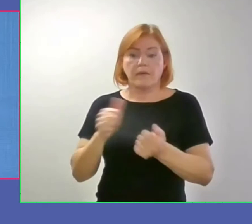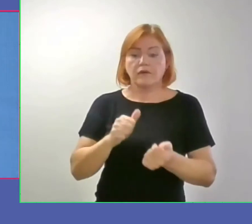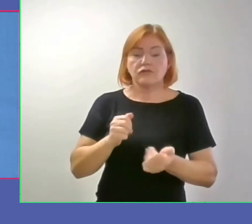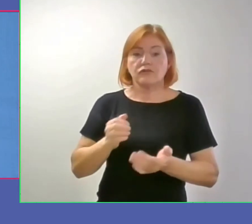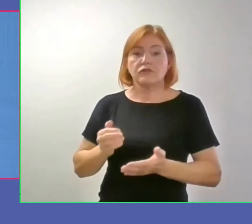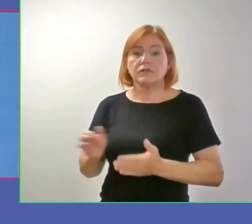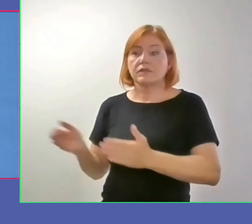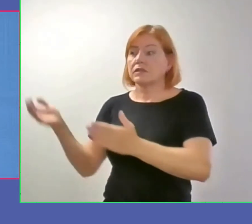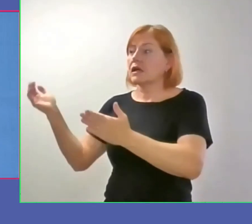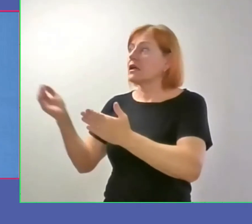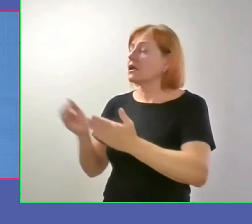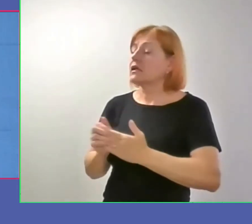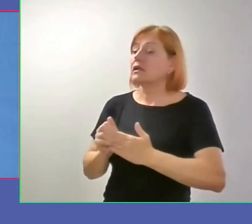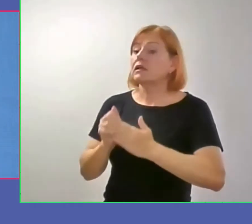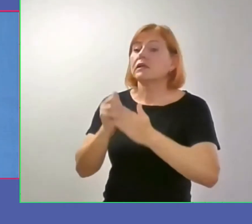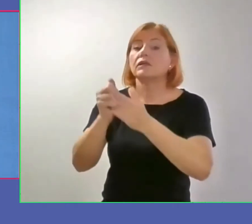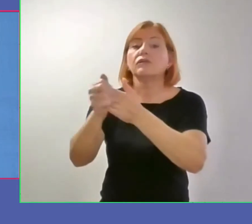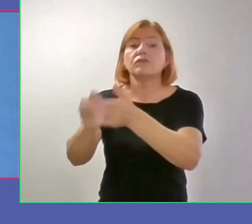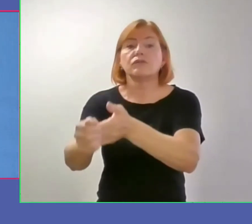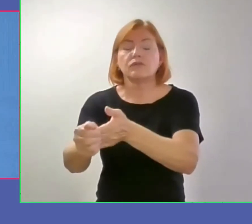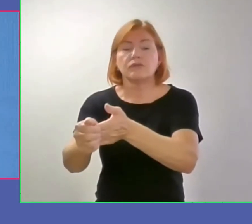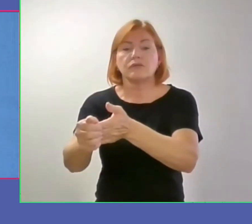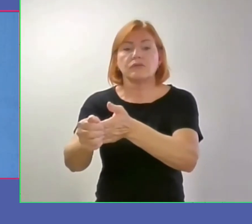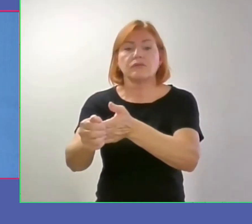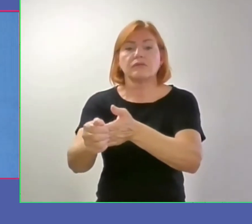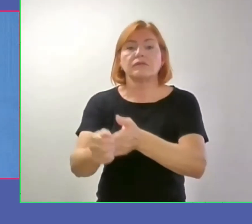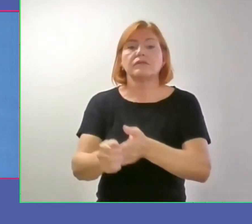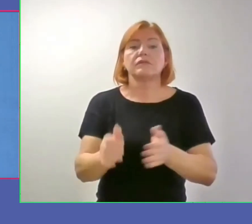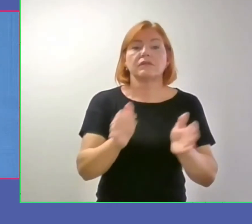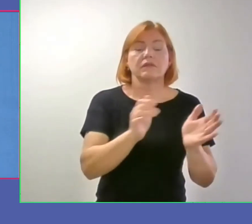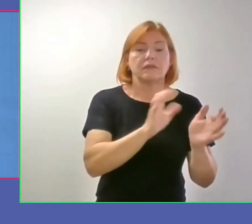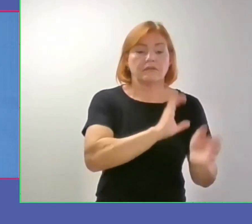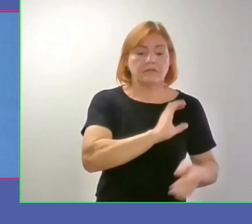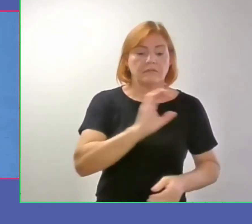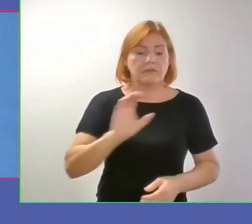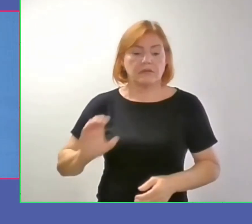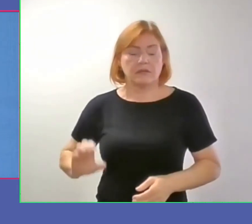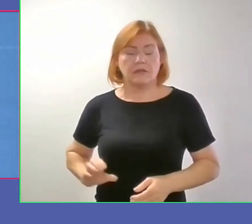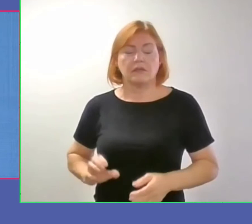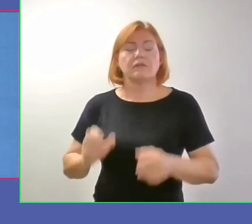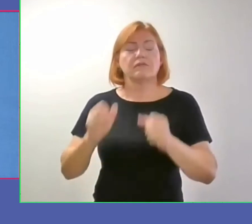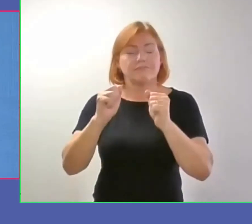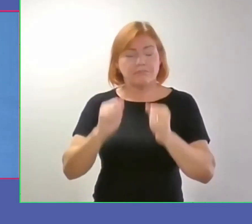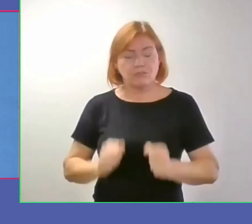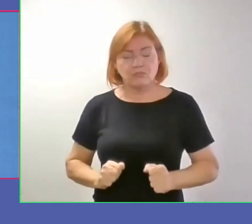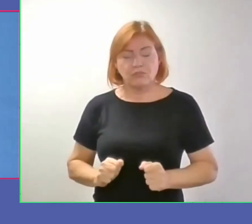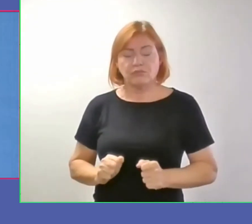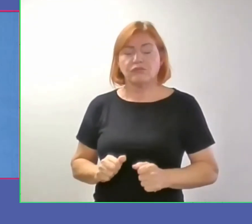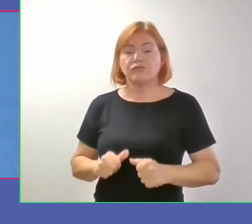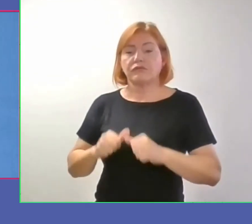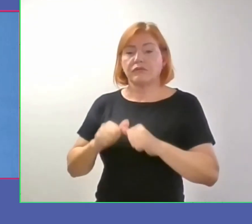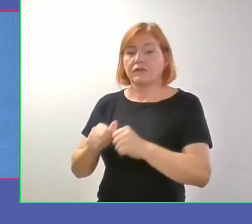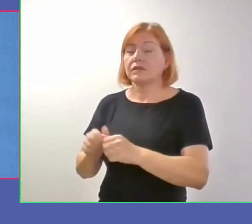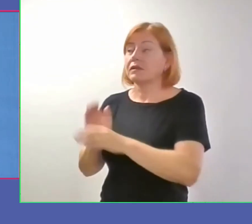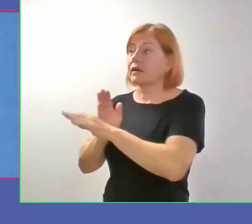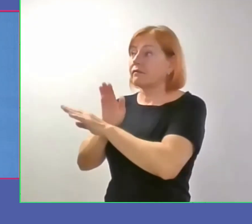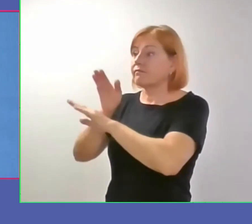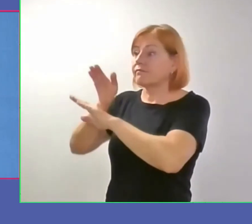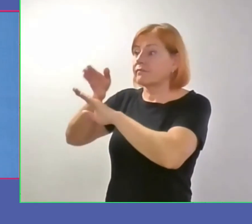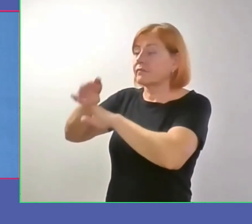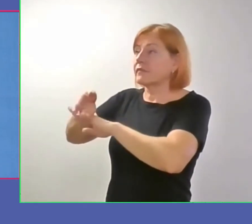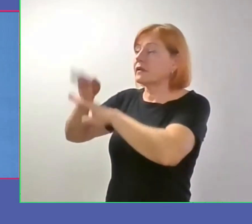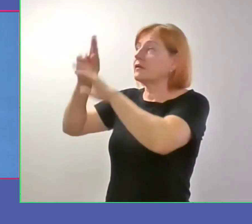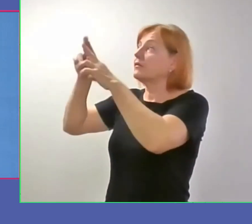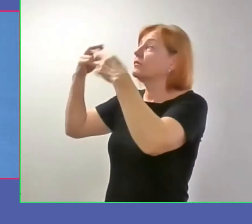ele poderia ter sido um do reino dos céus. Irmãos, entendem o que Jesus estava querendo dizer?